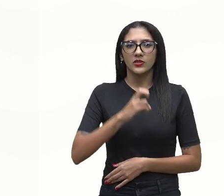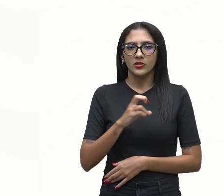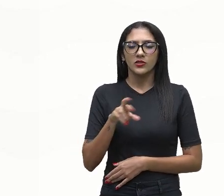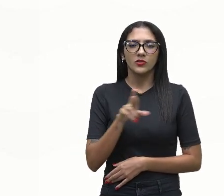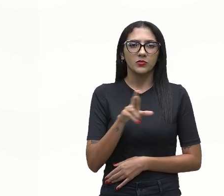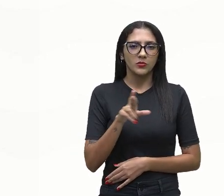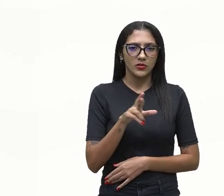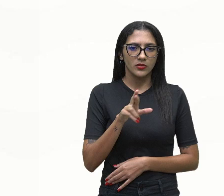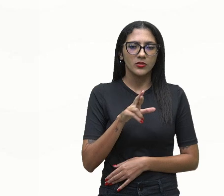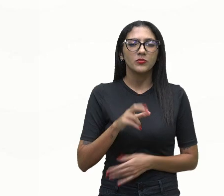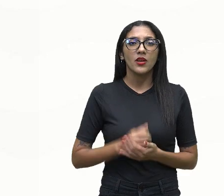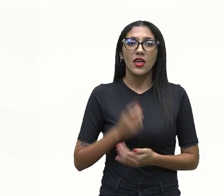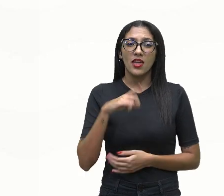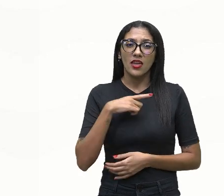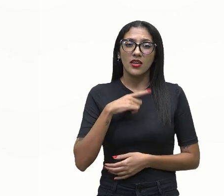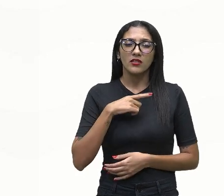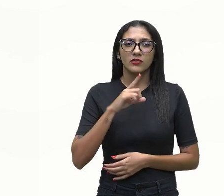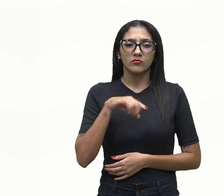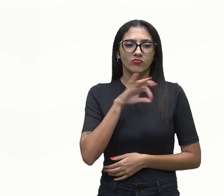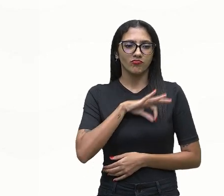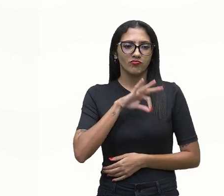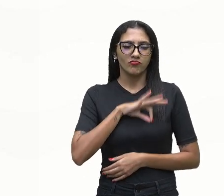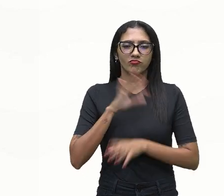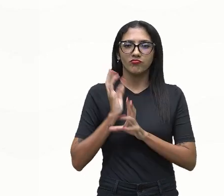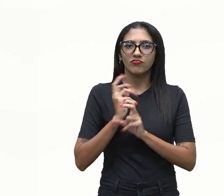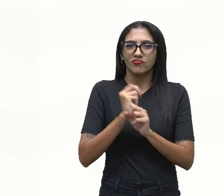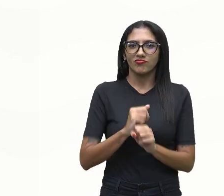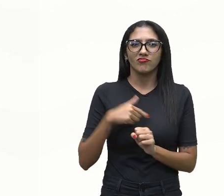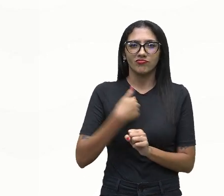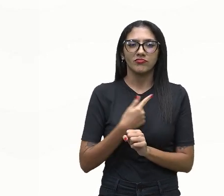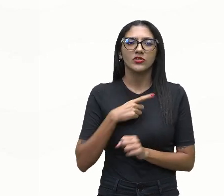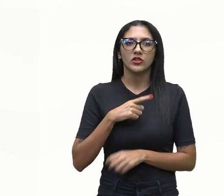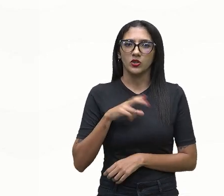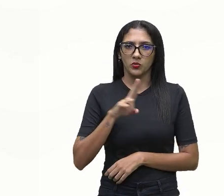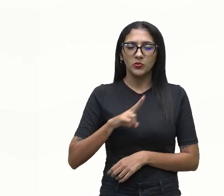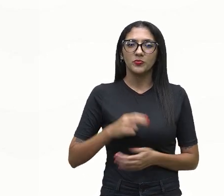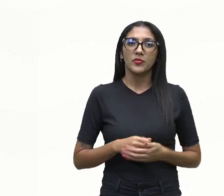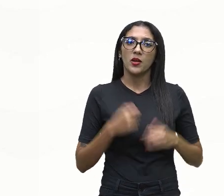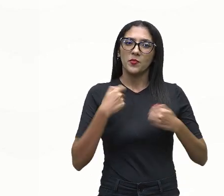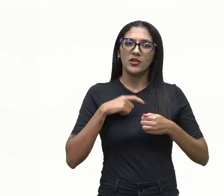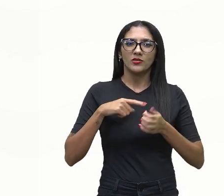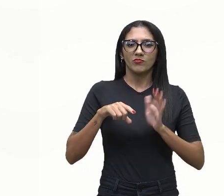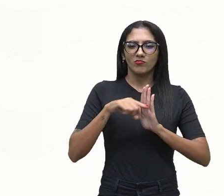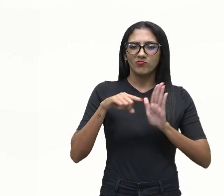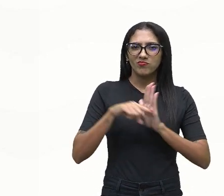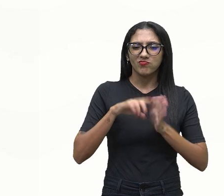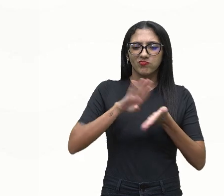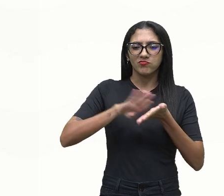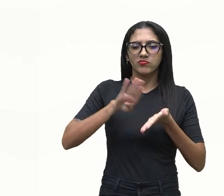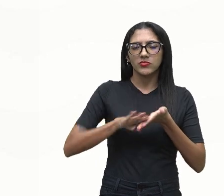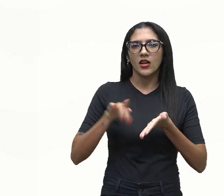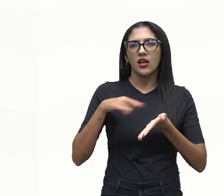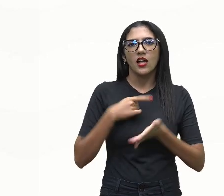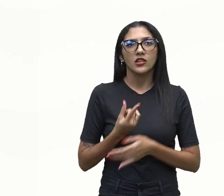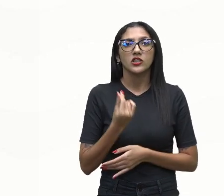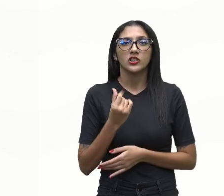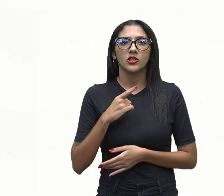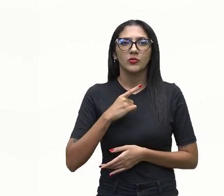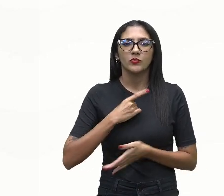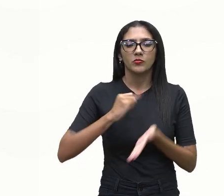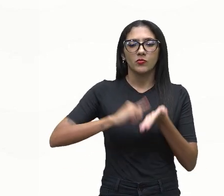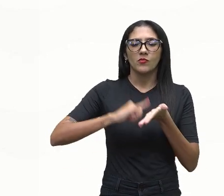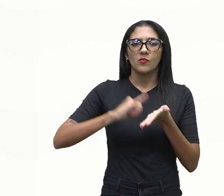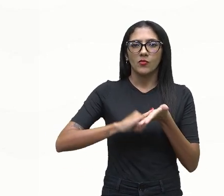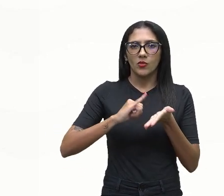1.145. Esse vem ser o seu salário líquido. Você tem que descontar esses valores aí que são cobrados de